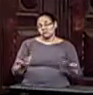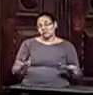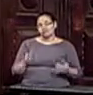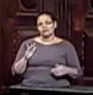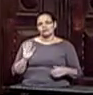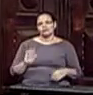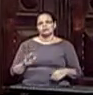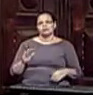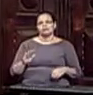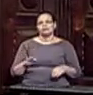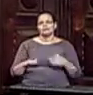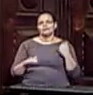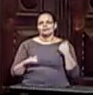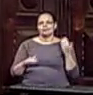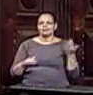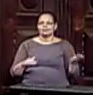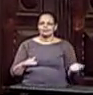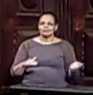lado,